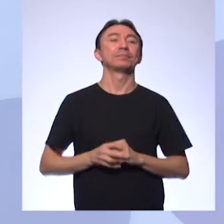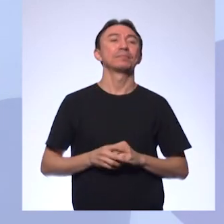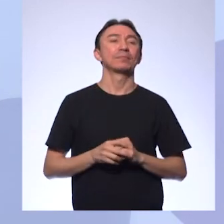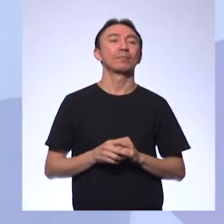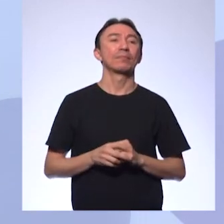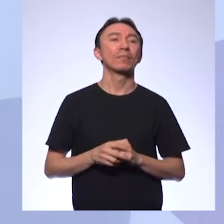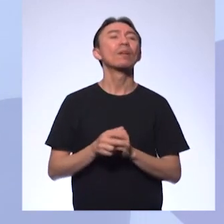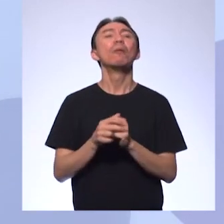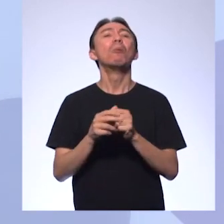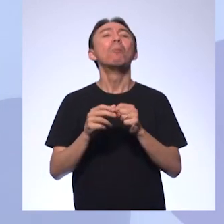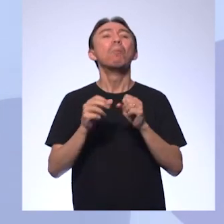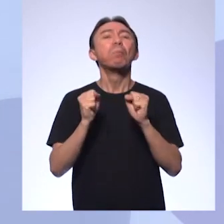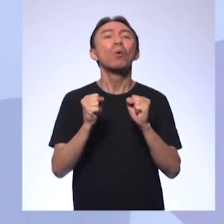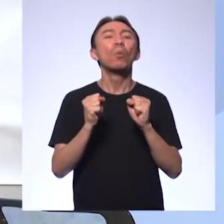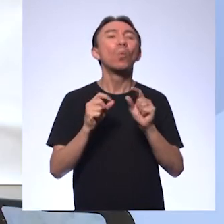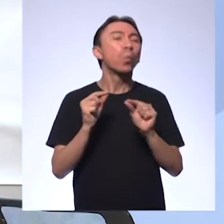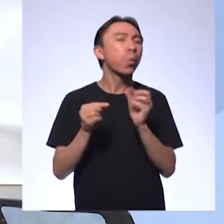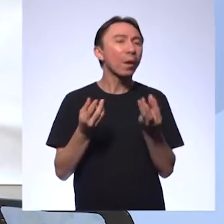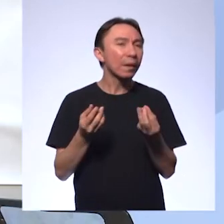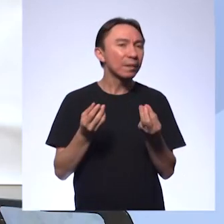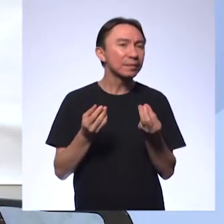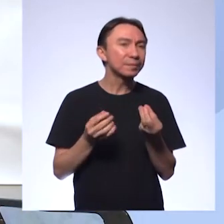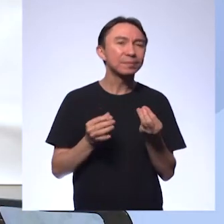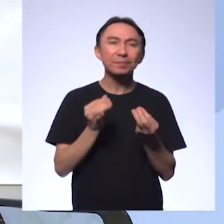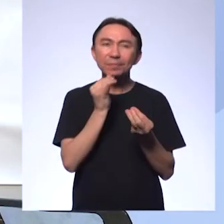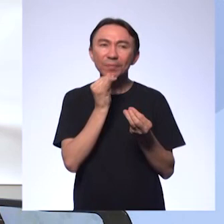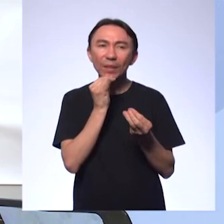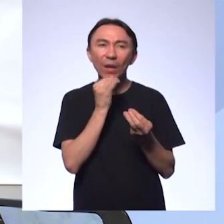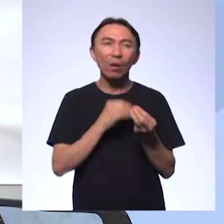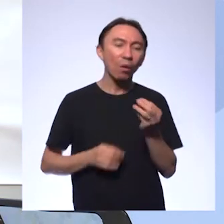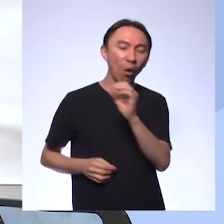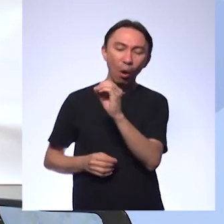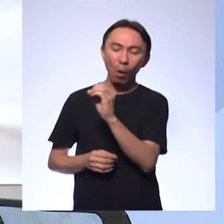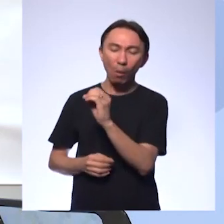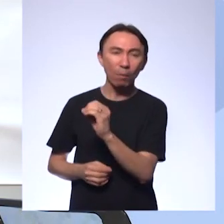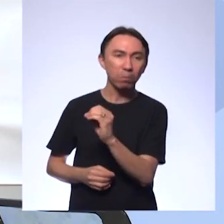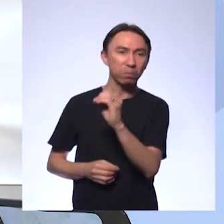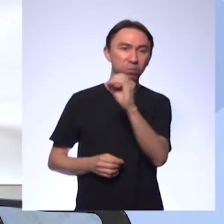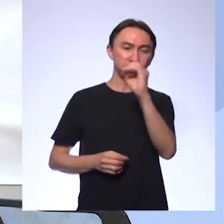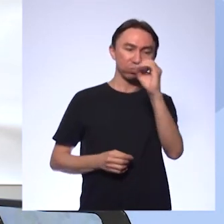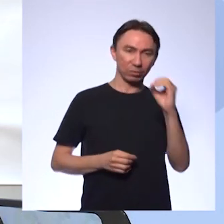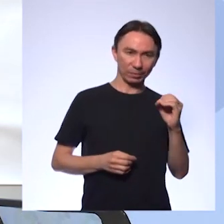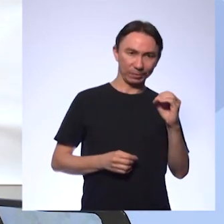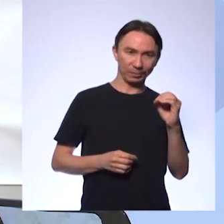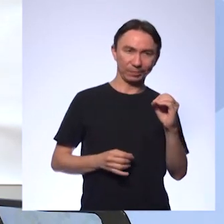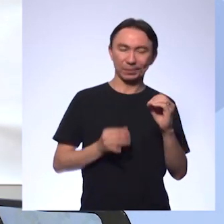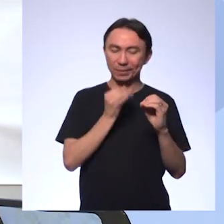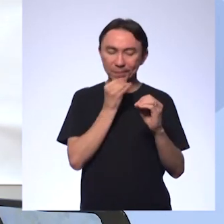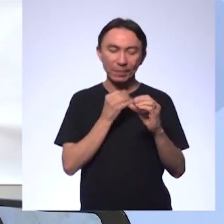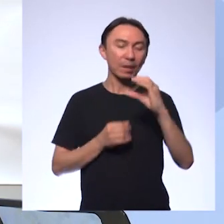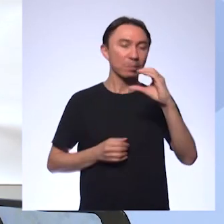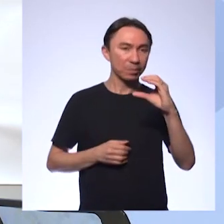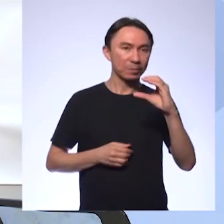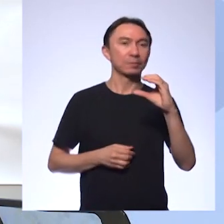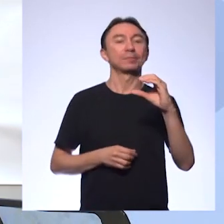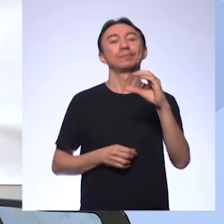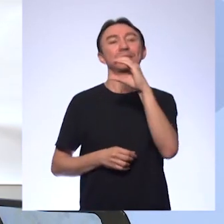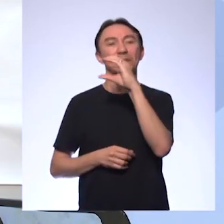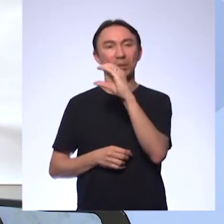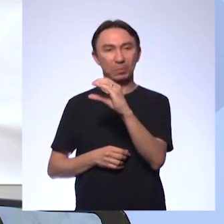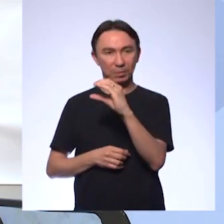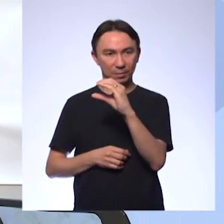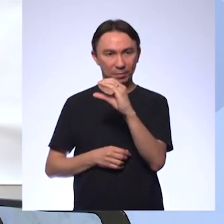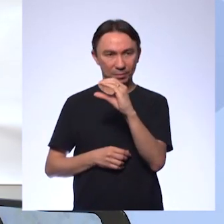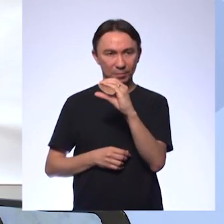fazer? Se eu fizer colocar esse O do lado de cá, esse carbono ligado a esse carbono,